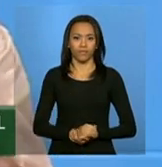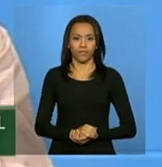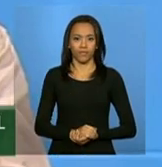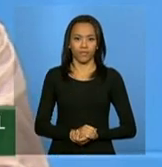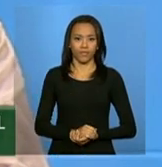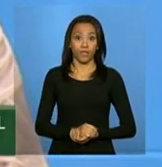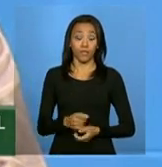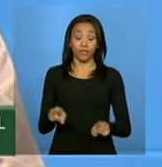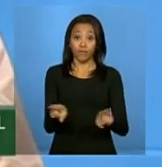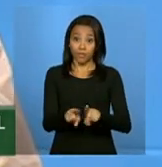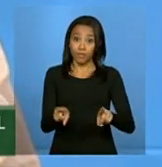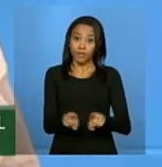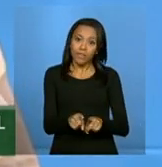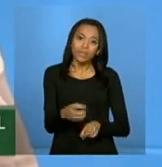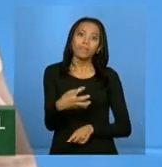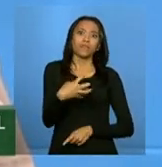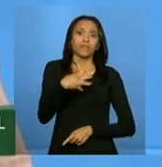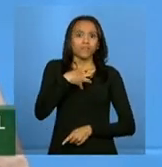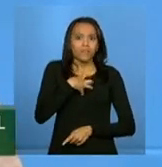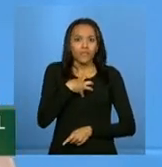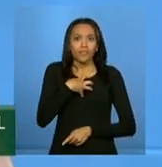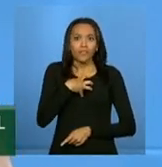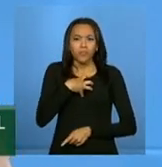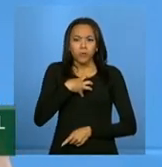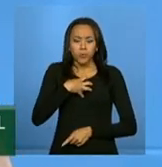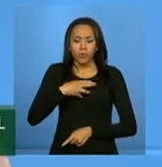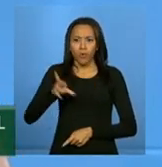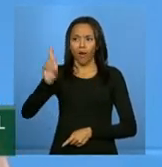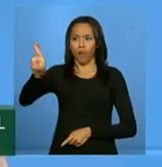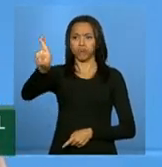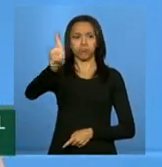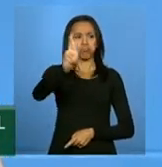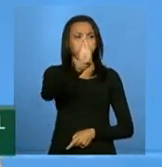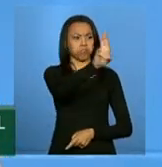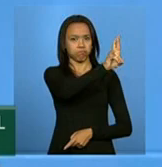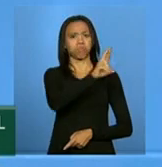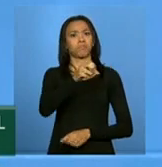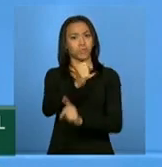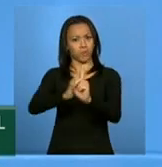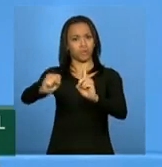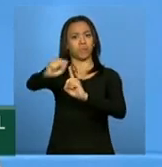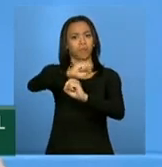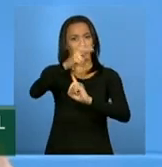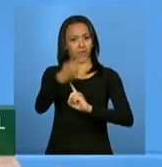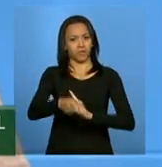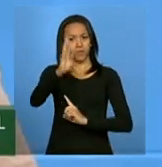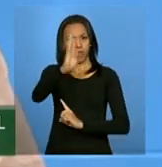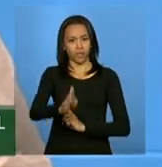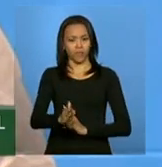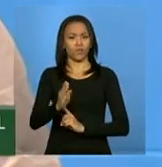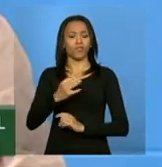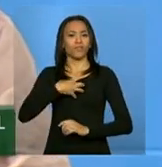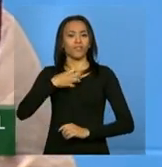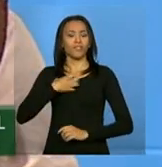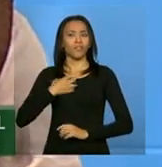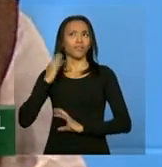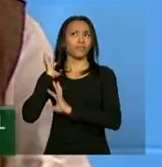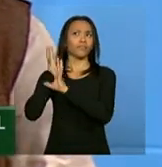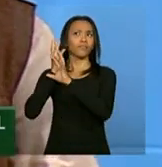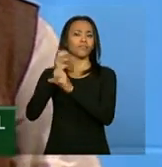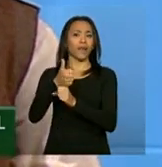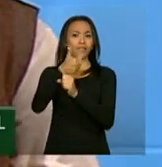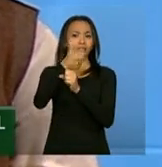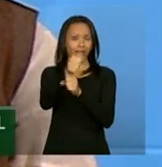eu até sinto a liderança da sociedade brasileira. Senti há 17 anos atrás, quando eu vim